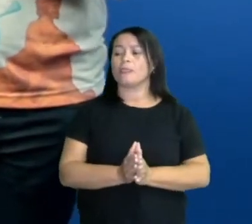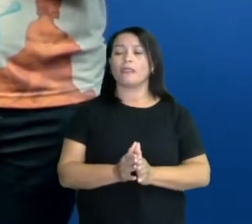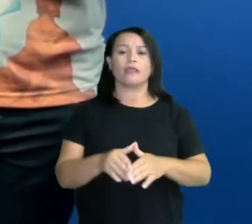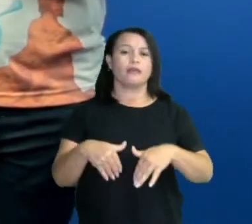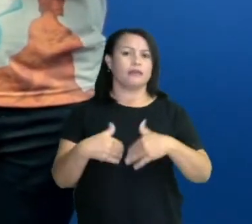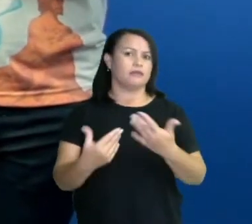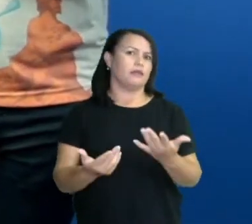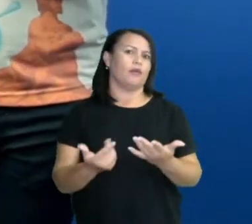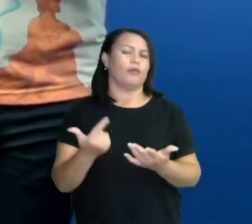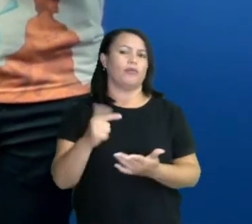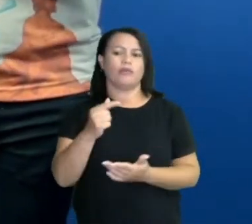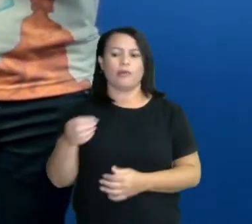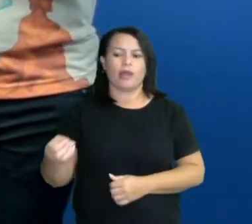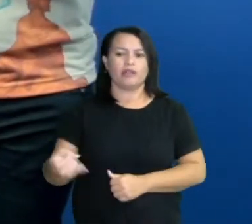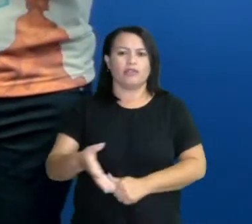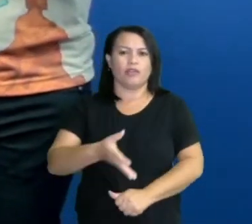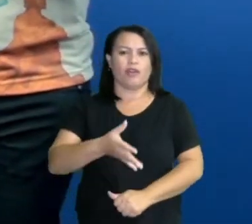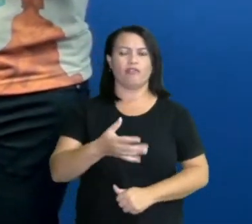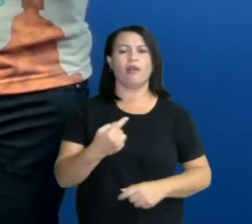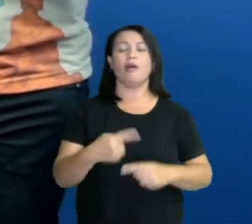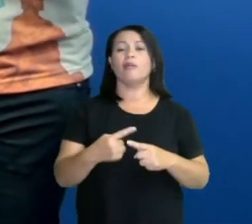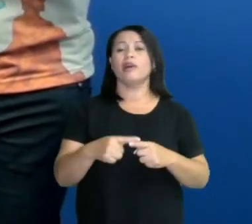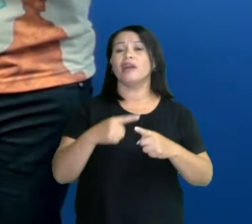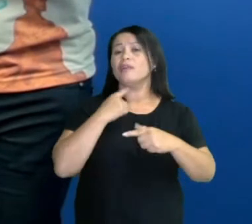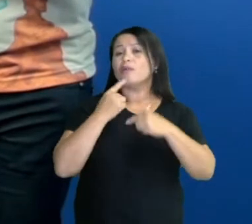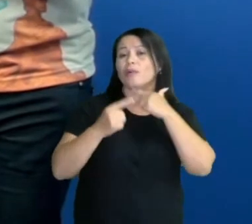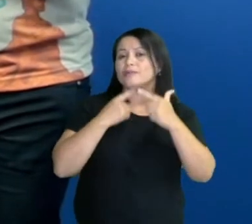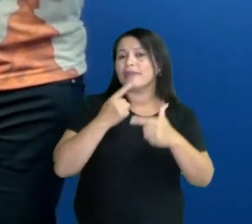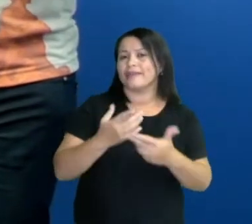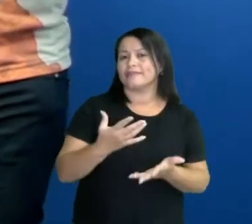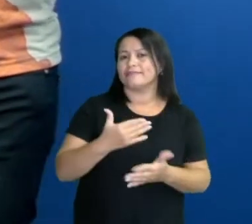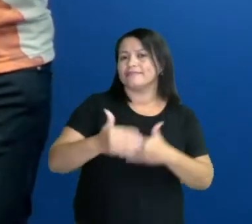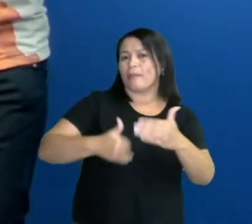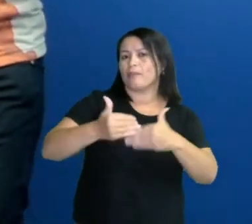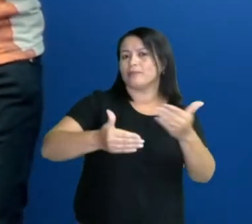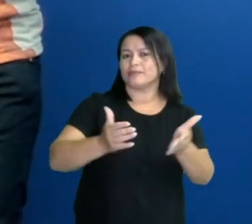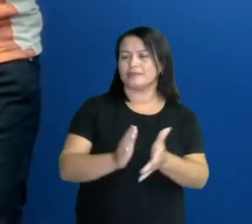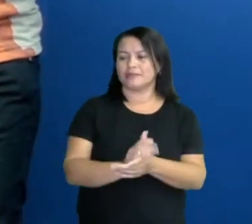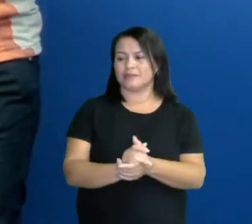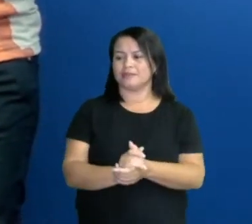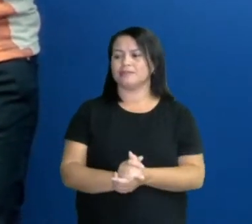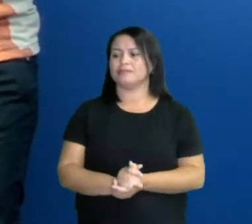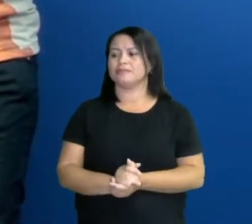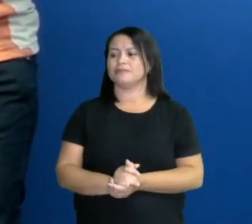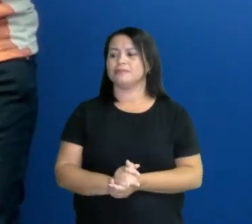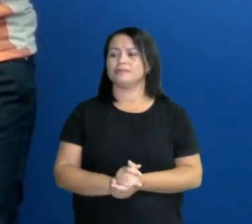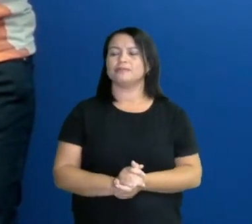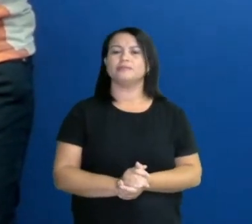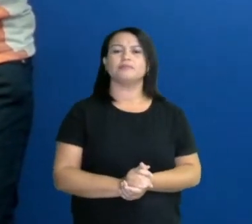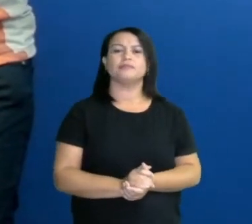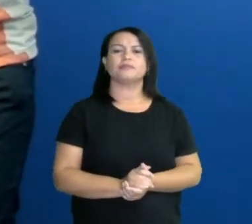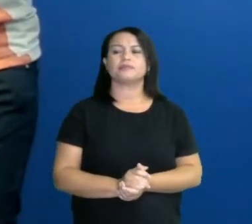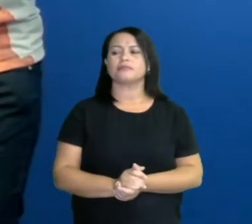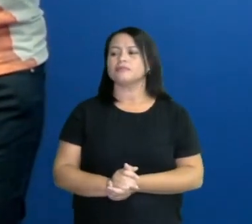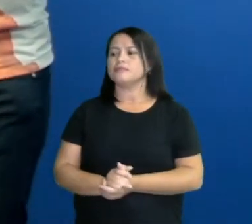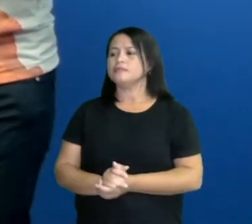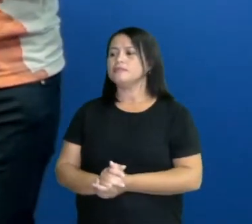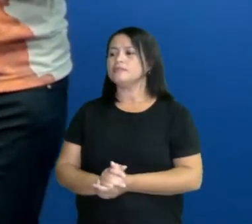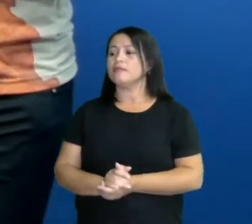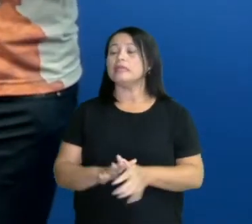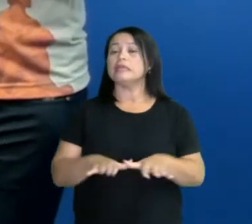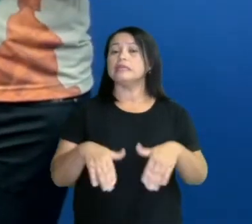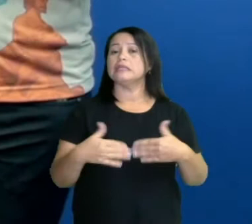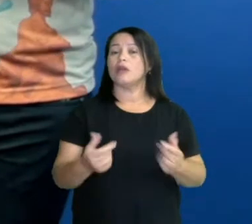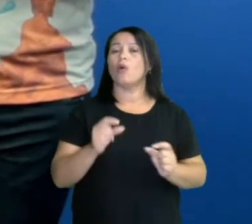não geram uma nova espécie, porque não conseguem se reproduzir. Ele para ali, naquele indivíduo. A